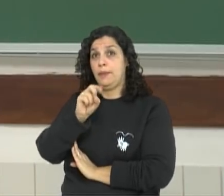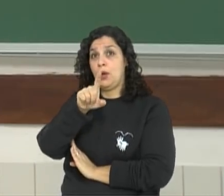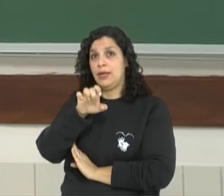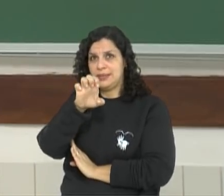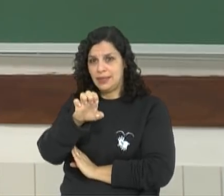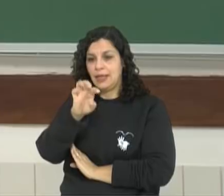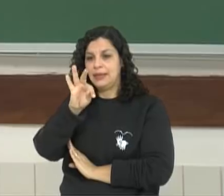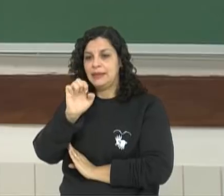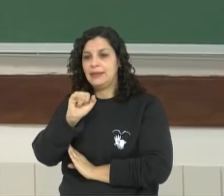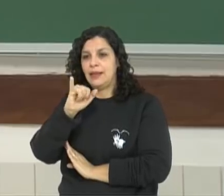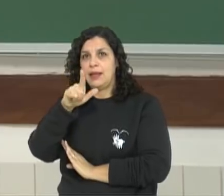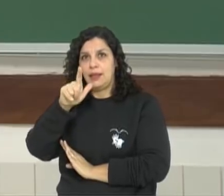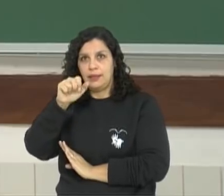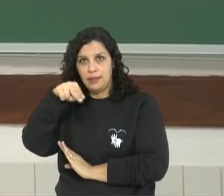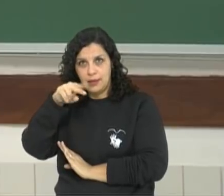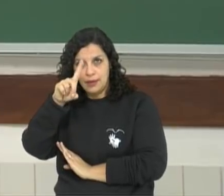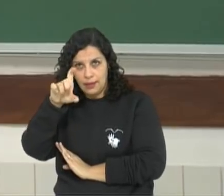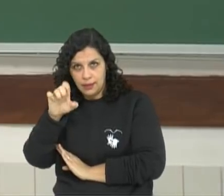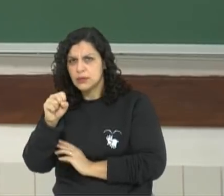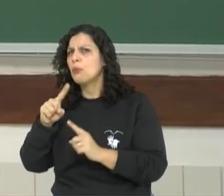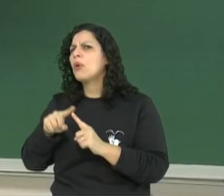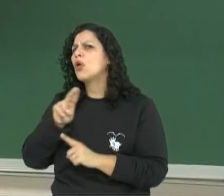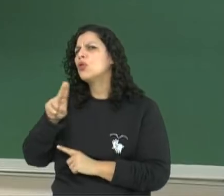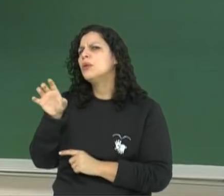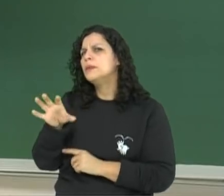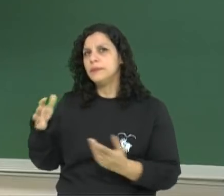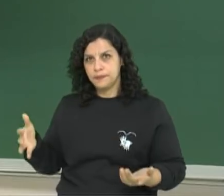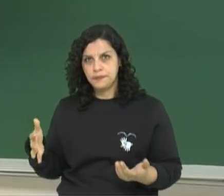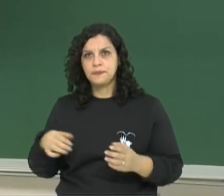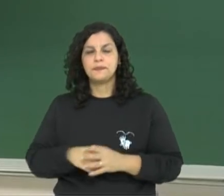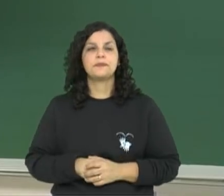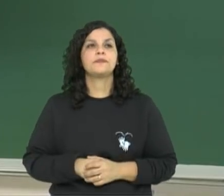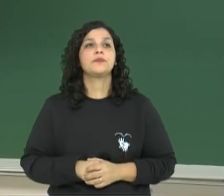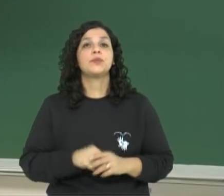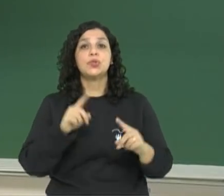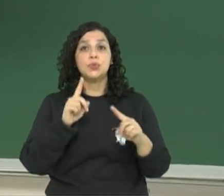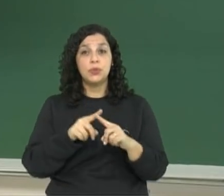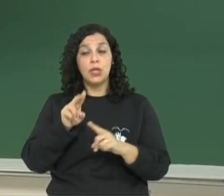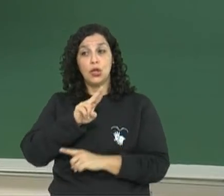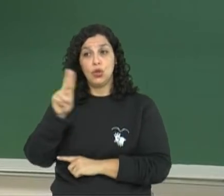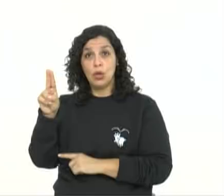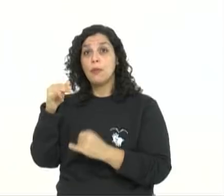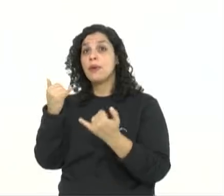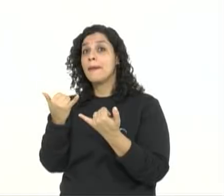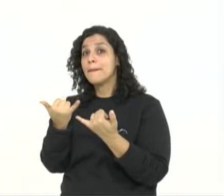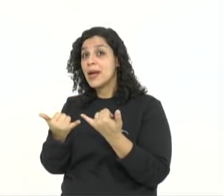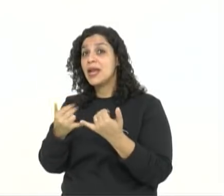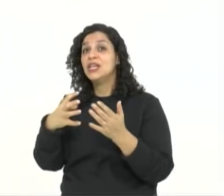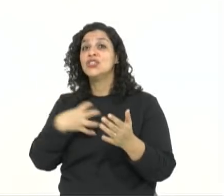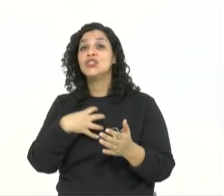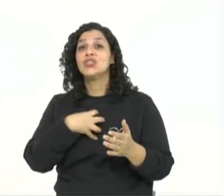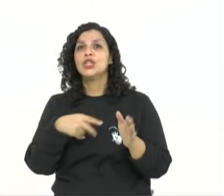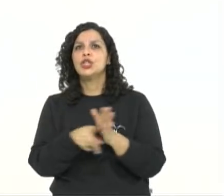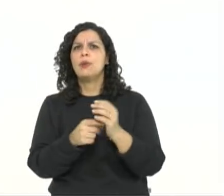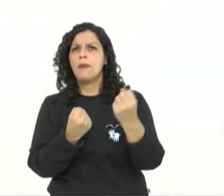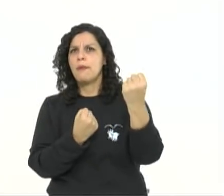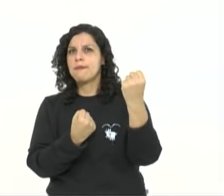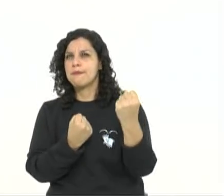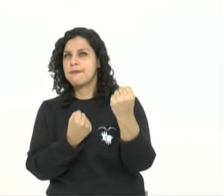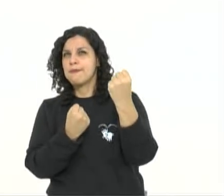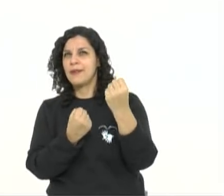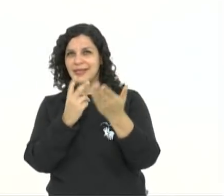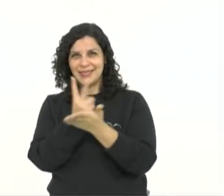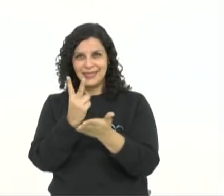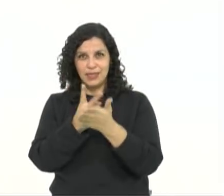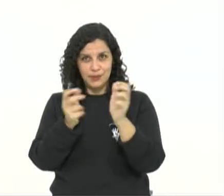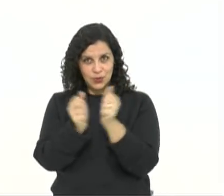boxe tailandês, né? Por que esse nome? Então, olha só, ele recebeu esse nome devido à posição de guarda dos